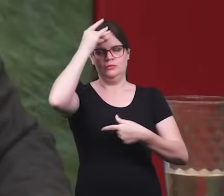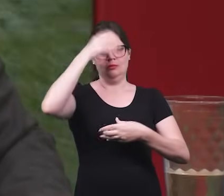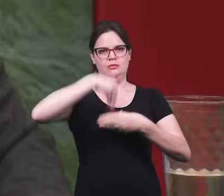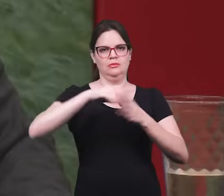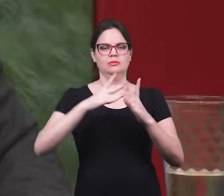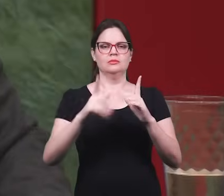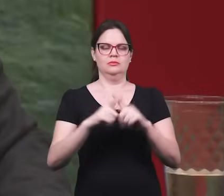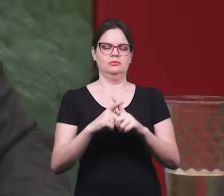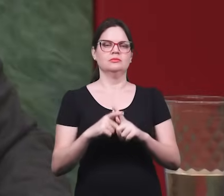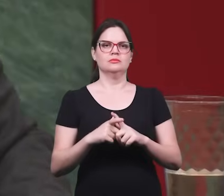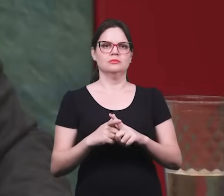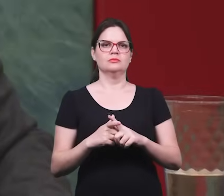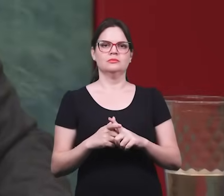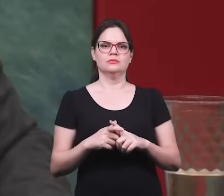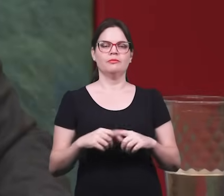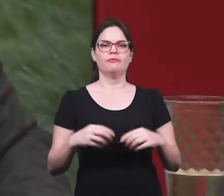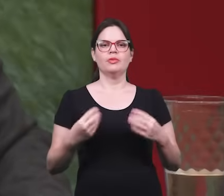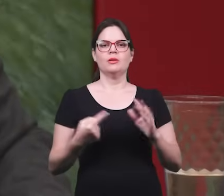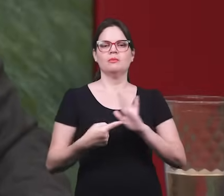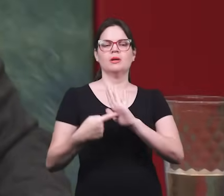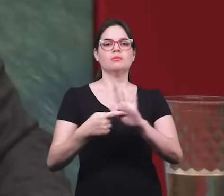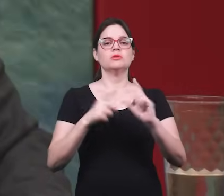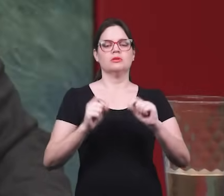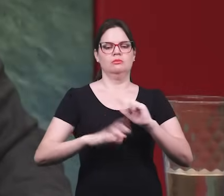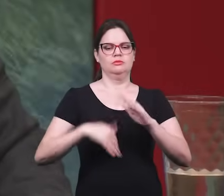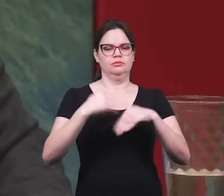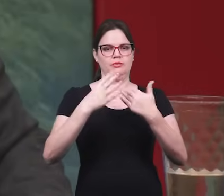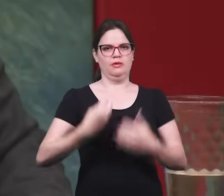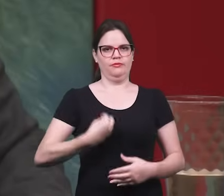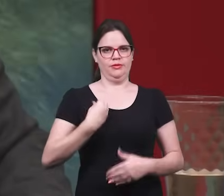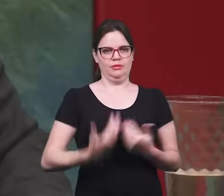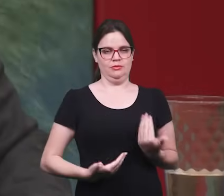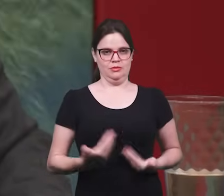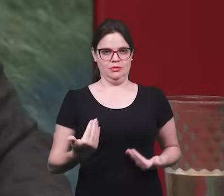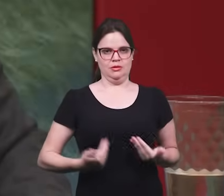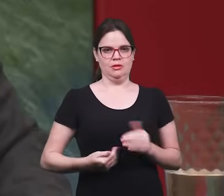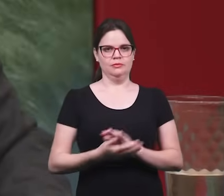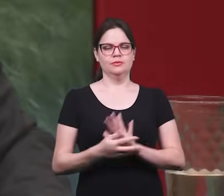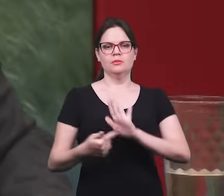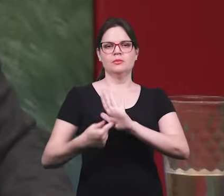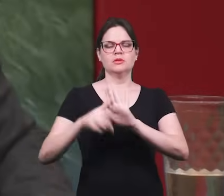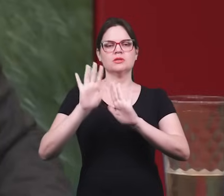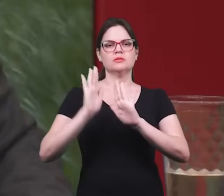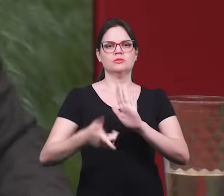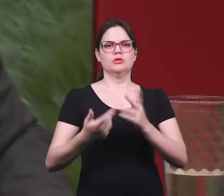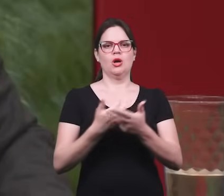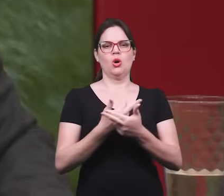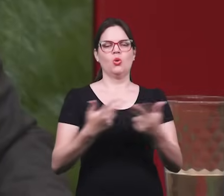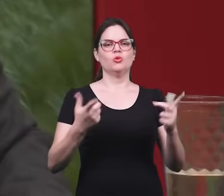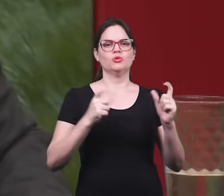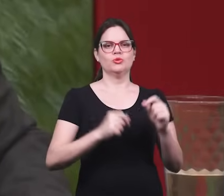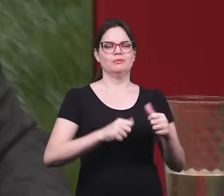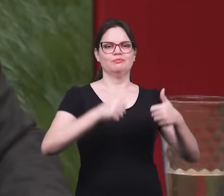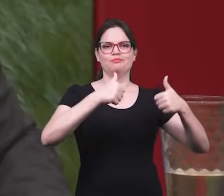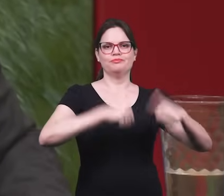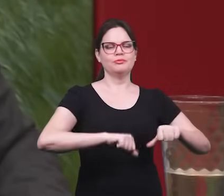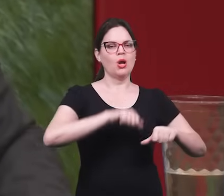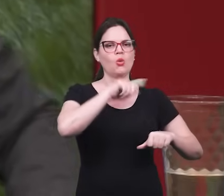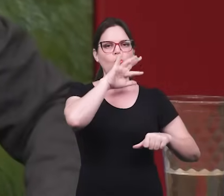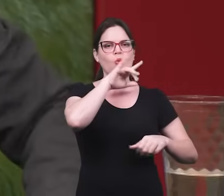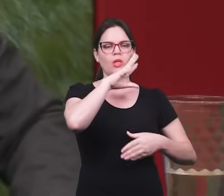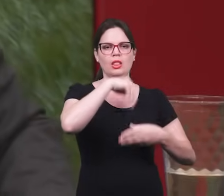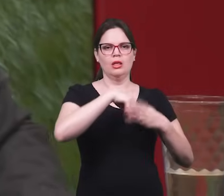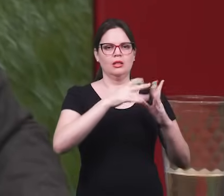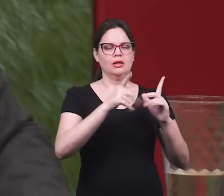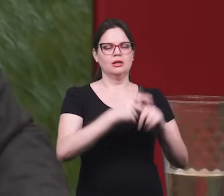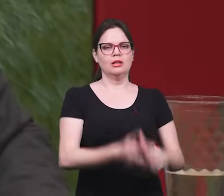igreja de possa trazer edificação nós falamos aquilo que são a péssima semente